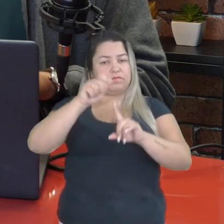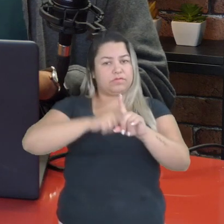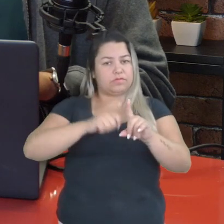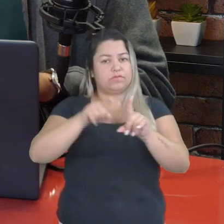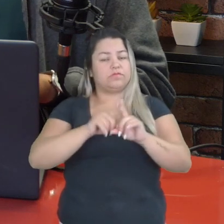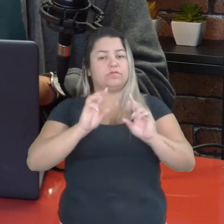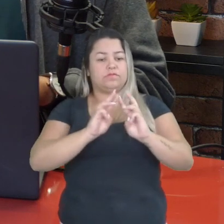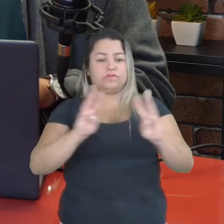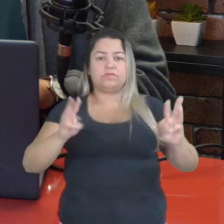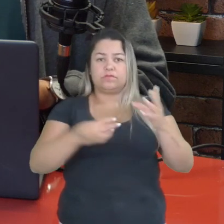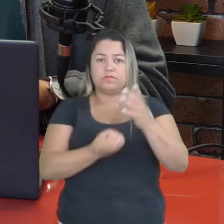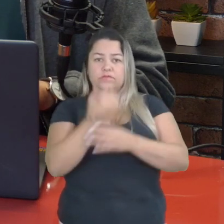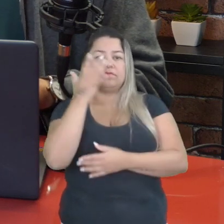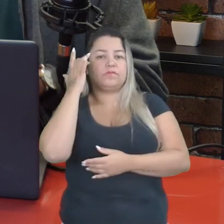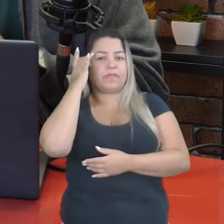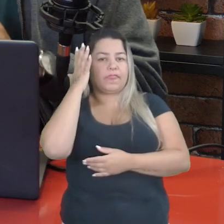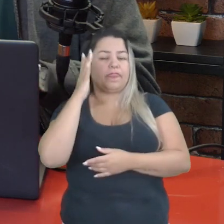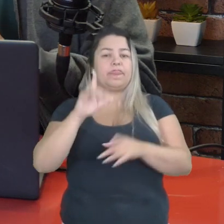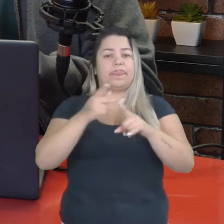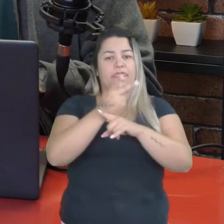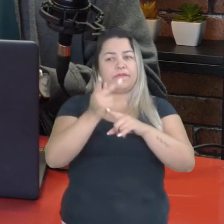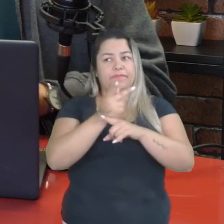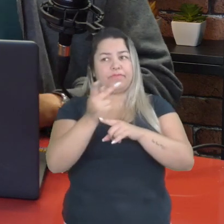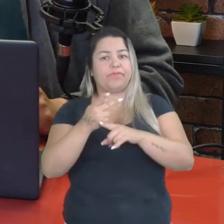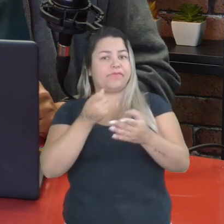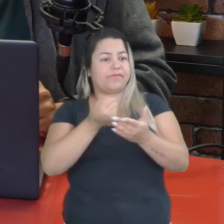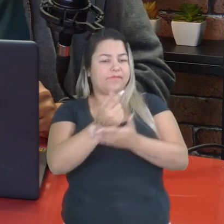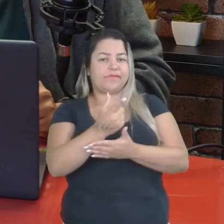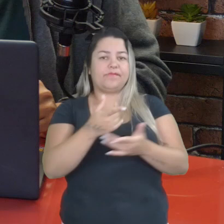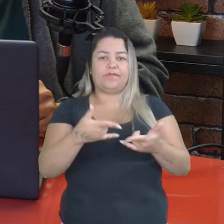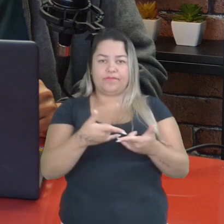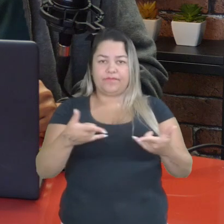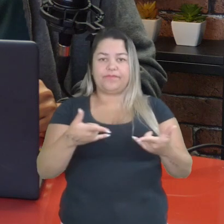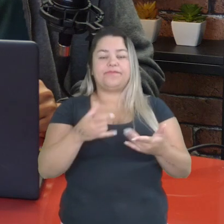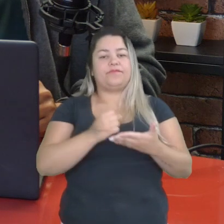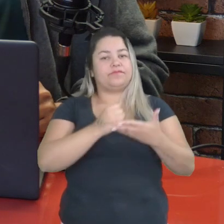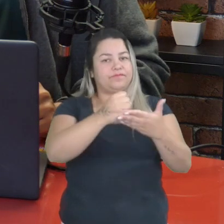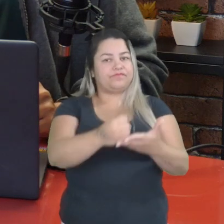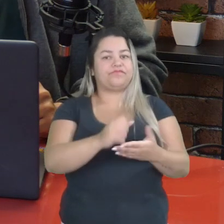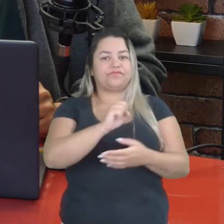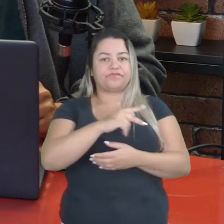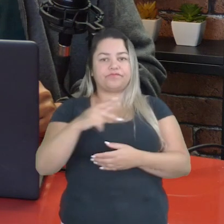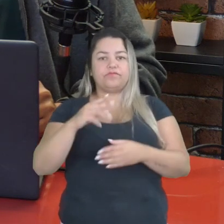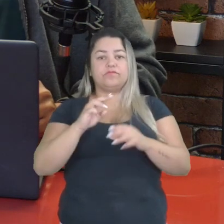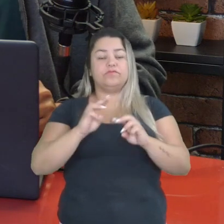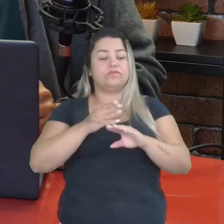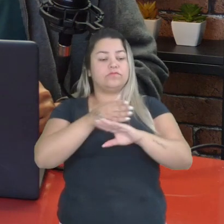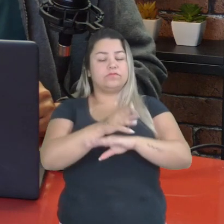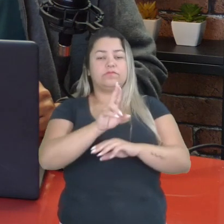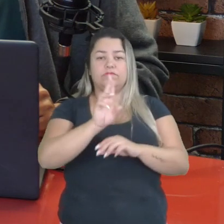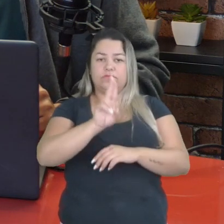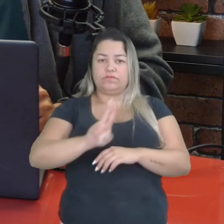meses. Um site oficial será criado para facilitar a busca e compra dos bilhetes oferecidos. Os aposentados deverão